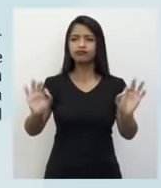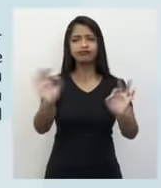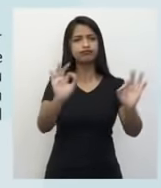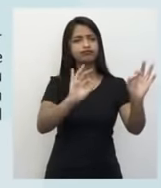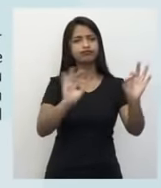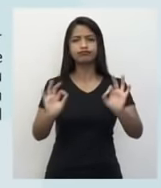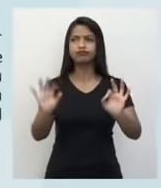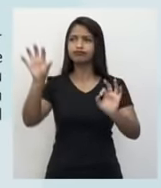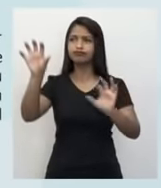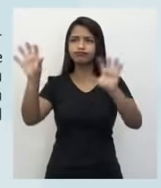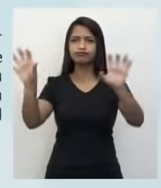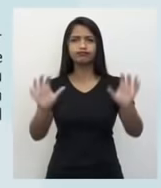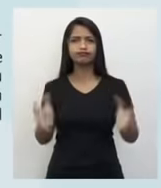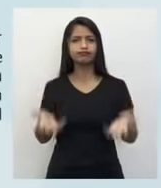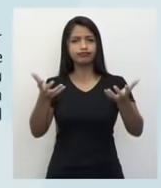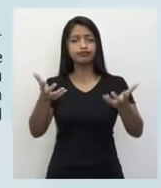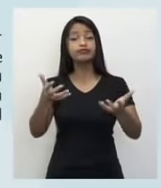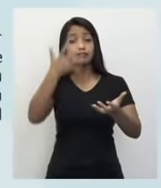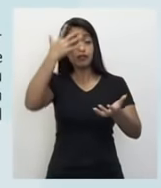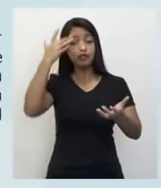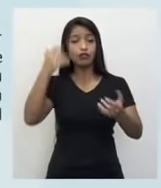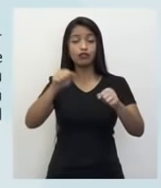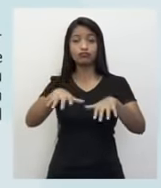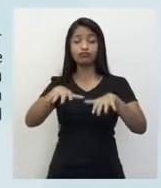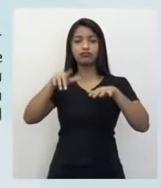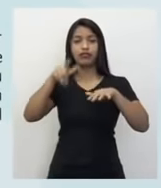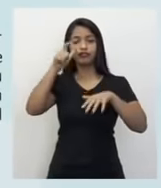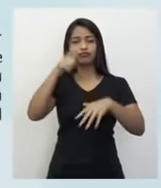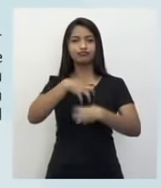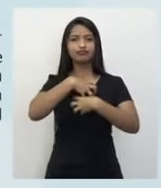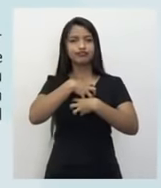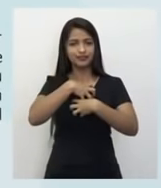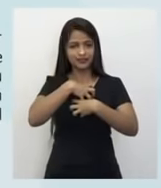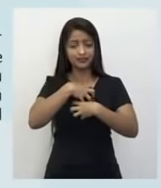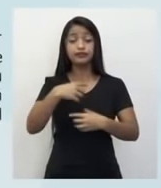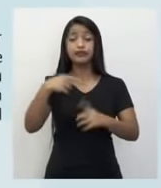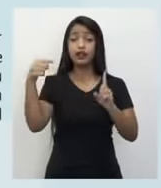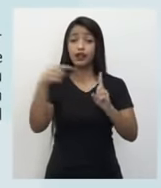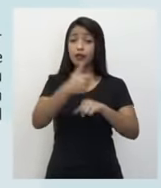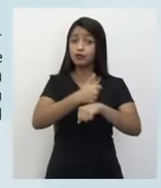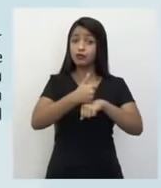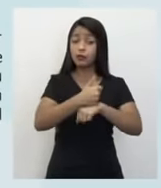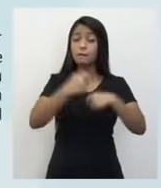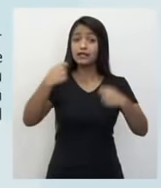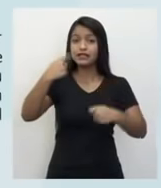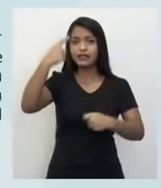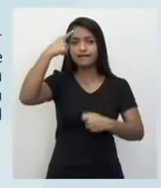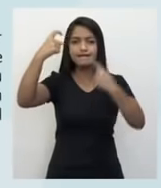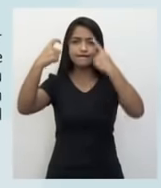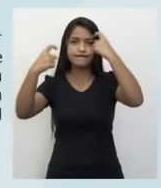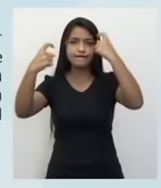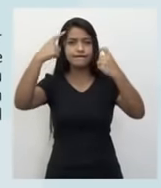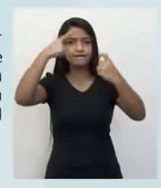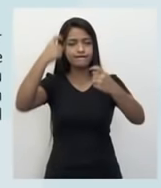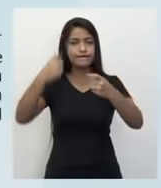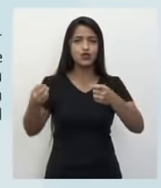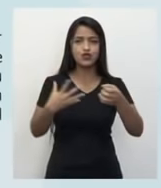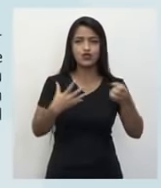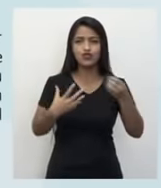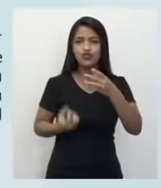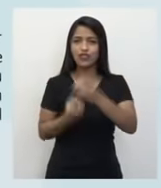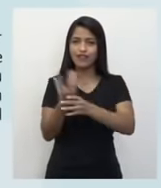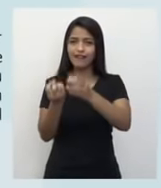os espectadores. O profissional da cenografia precisa ser criativo, ter muita concentração e paciência. E